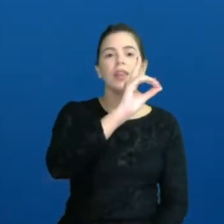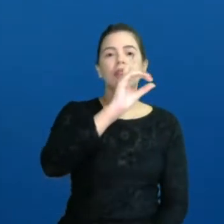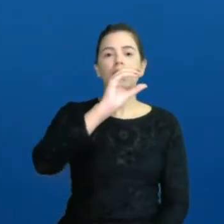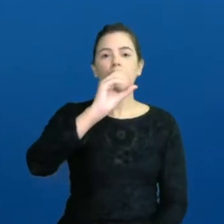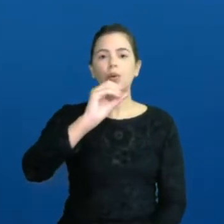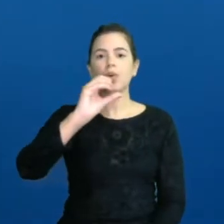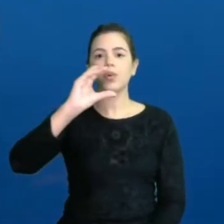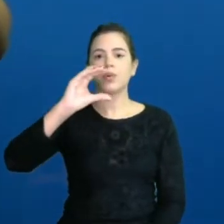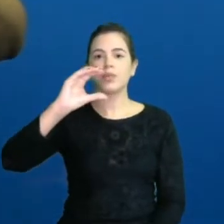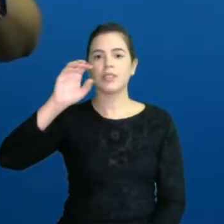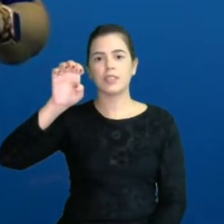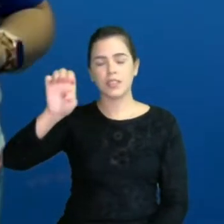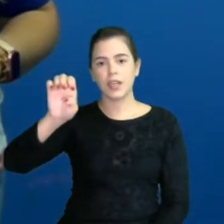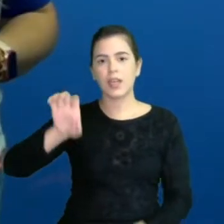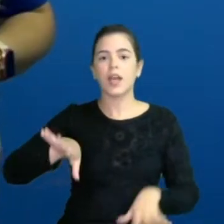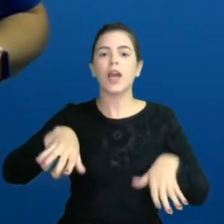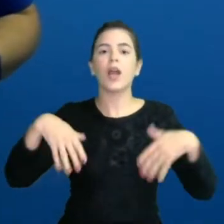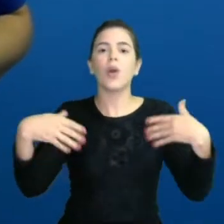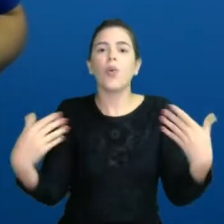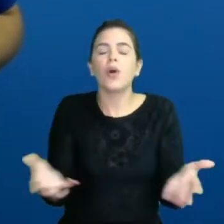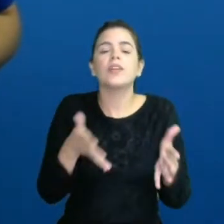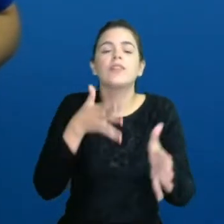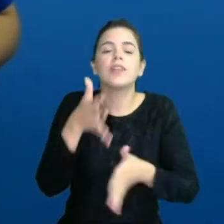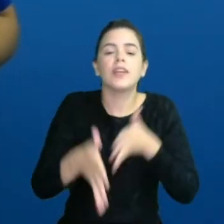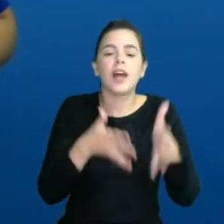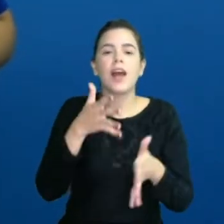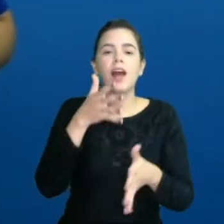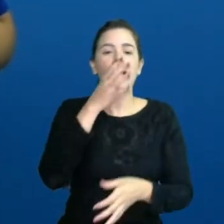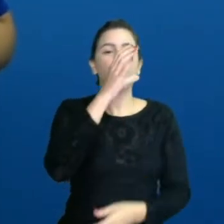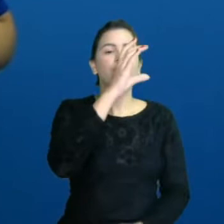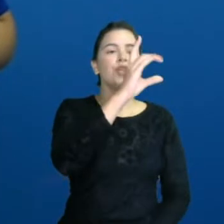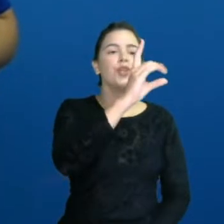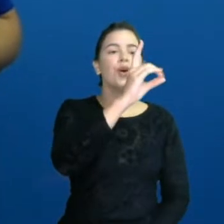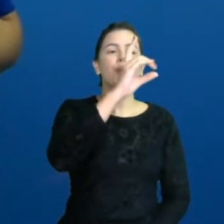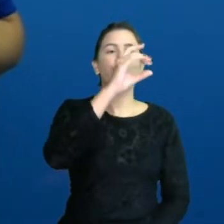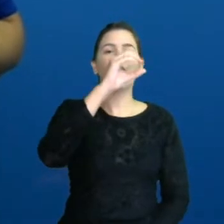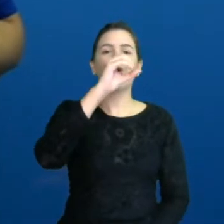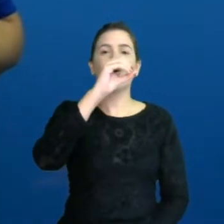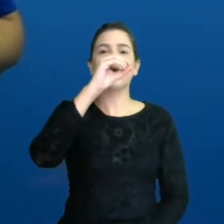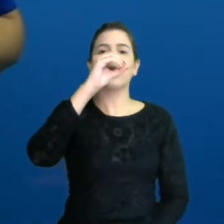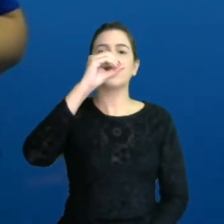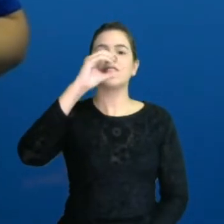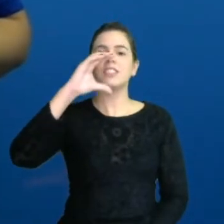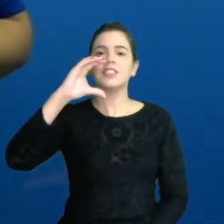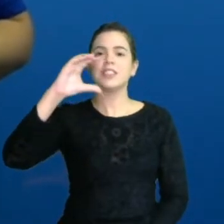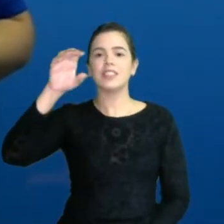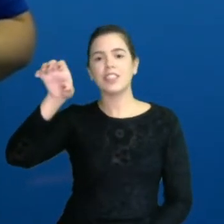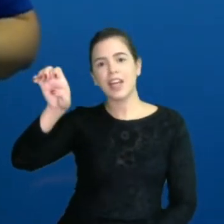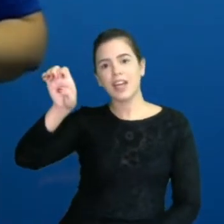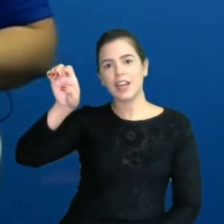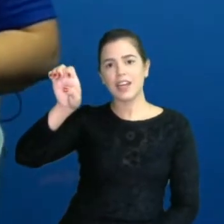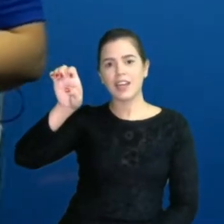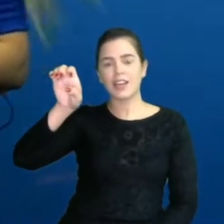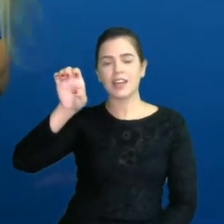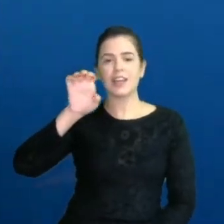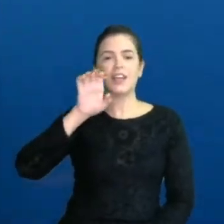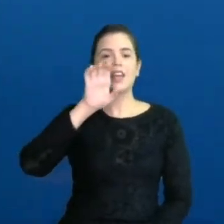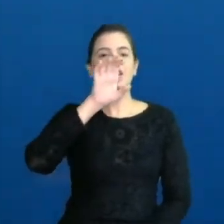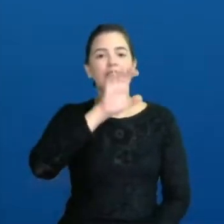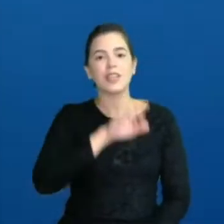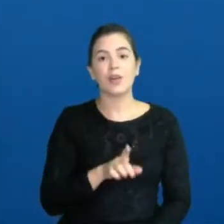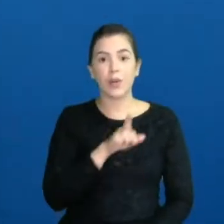sé. Quantas vezes eu abri minha boca? Ó, do, sé. Eu abri 2 vezes. Então, quer dizer que